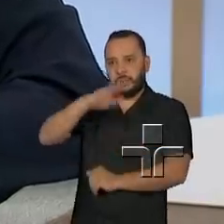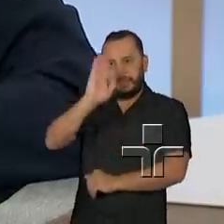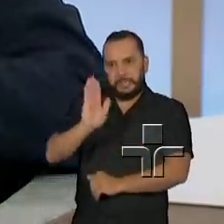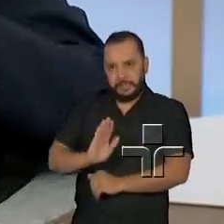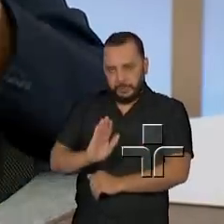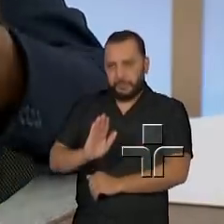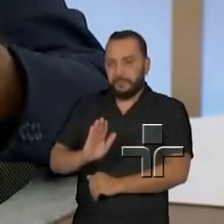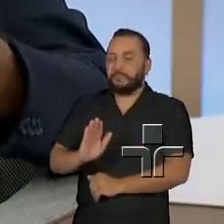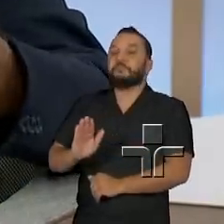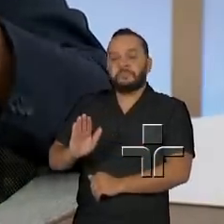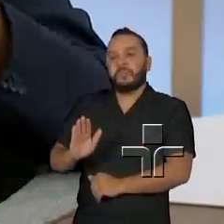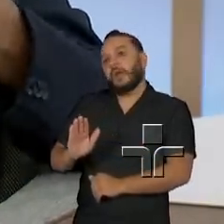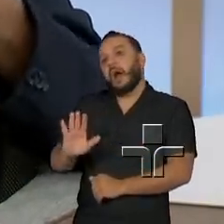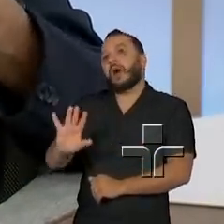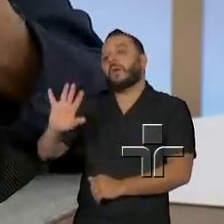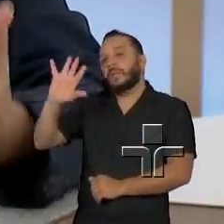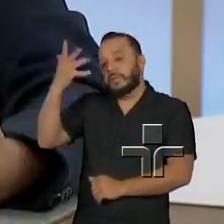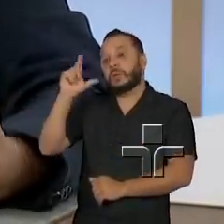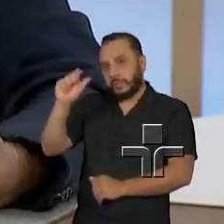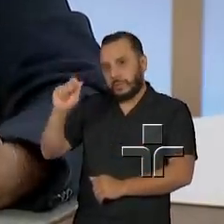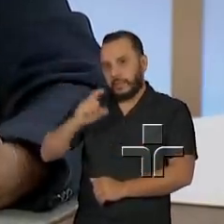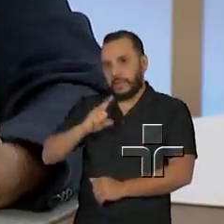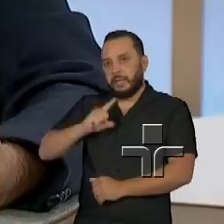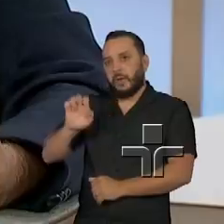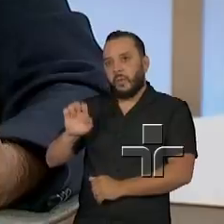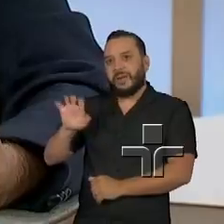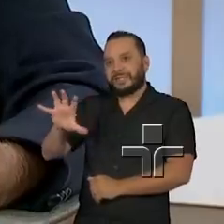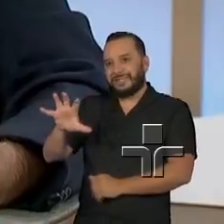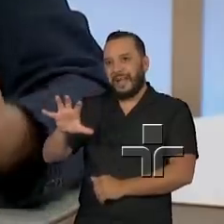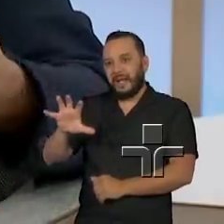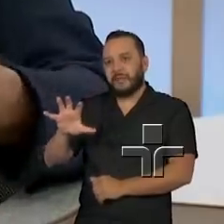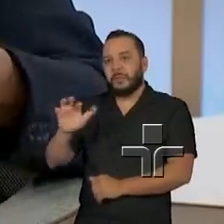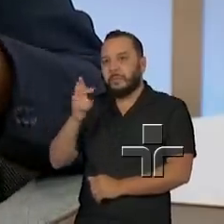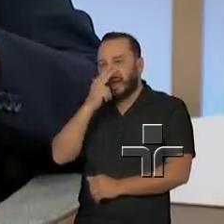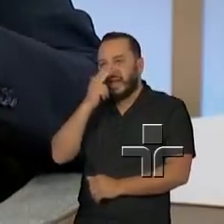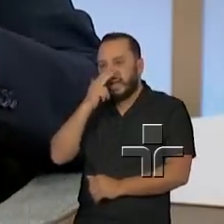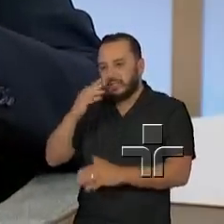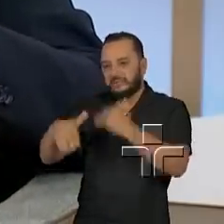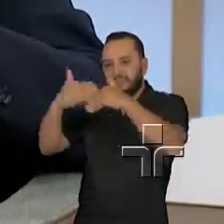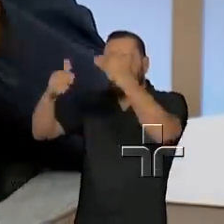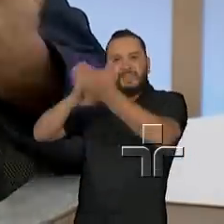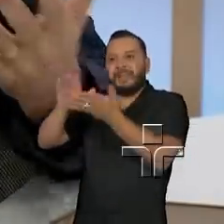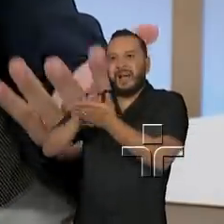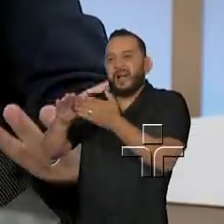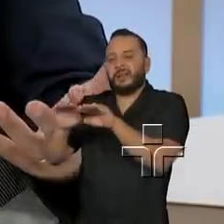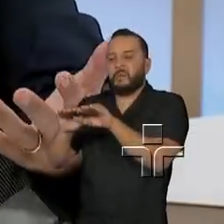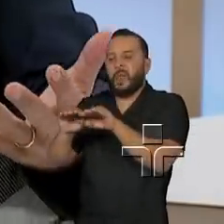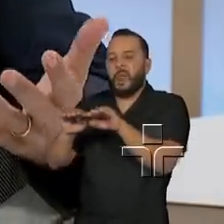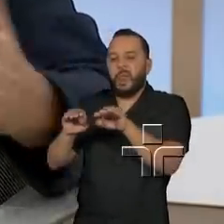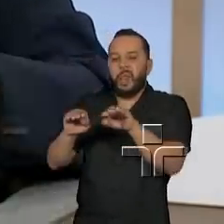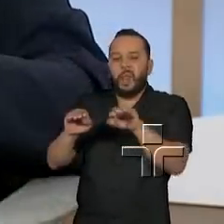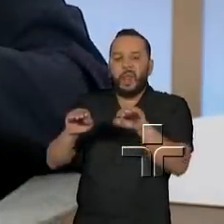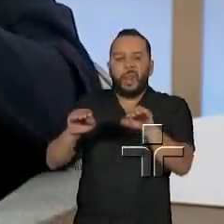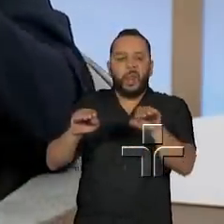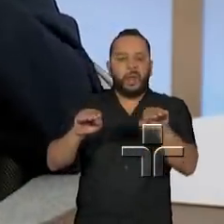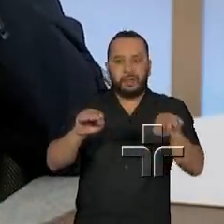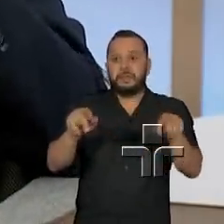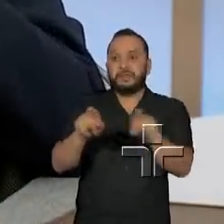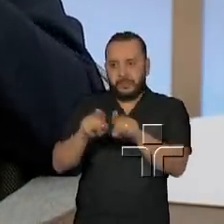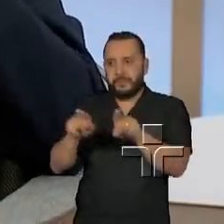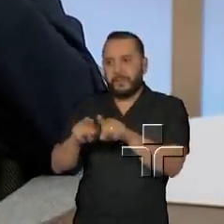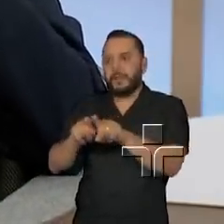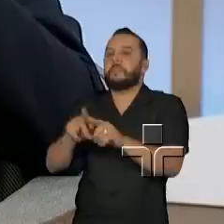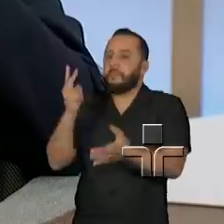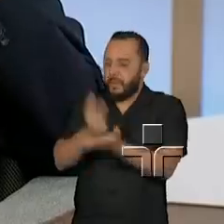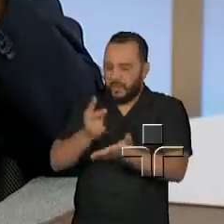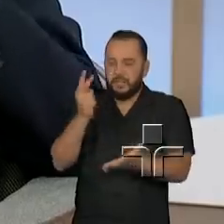uma estagnação da construção do Estado. E uma situação em que havia uma construção do Estado. A gente pode dizer que a